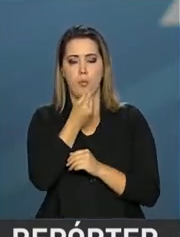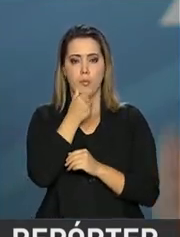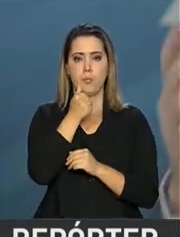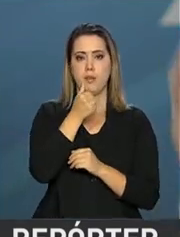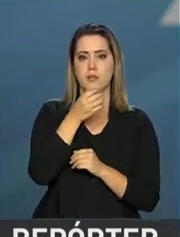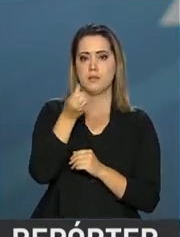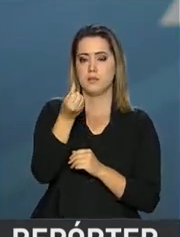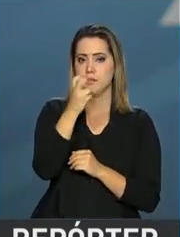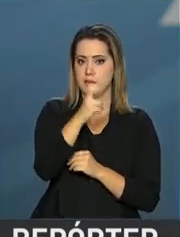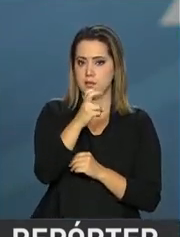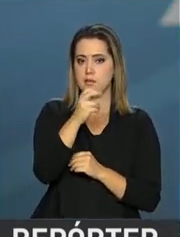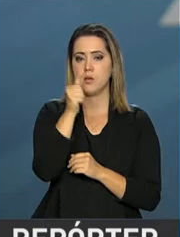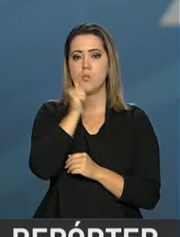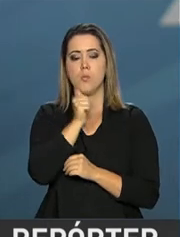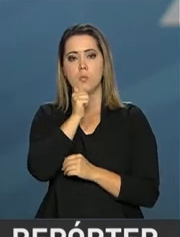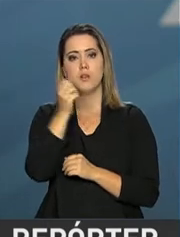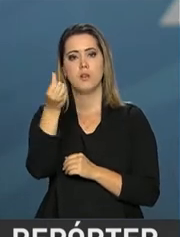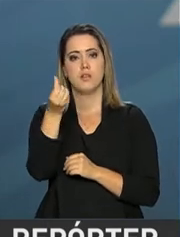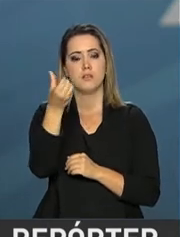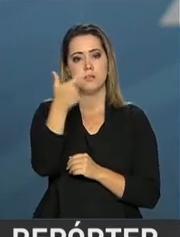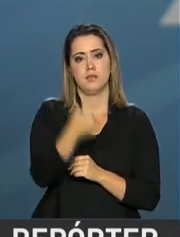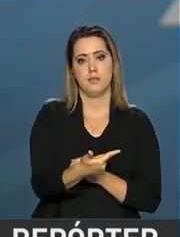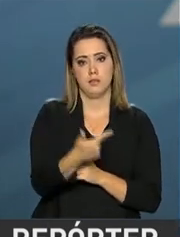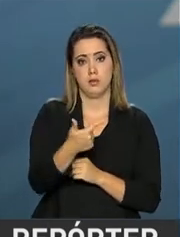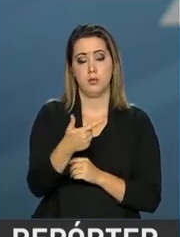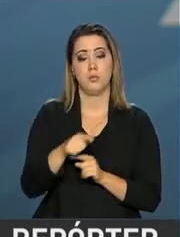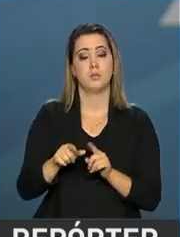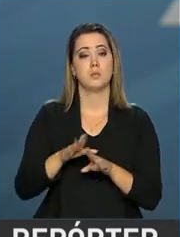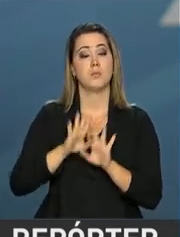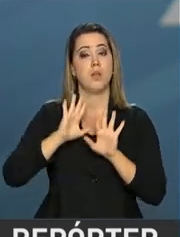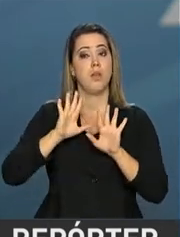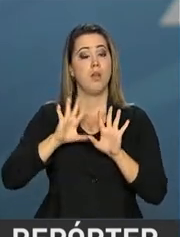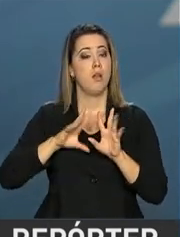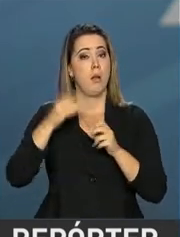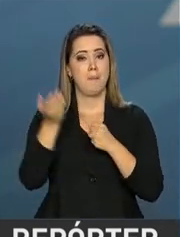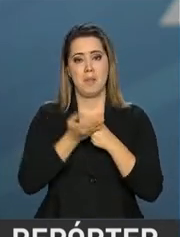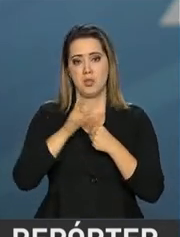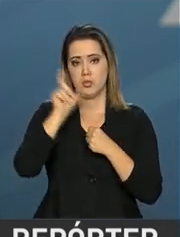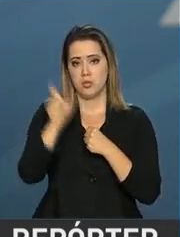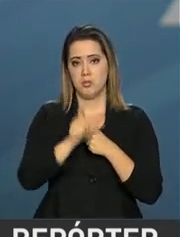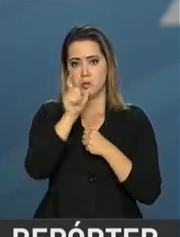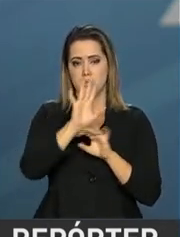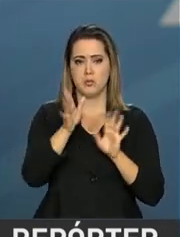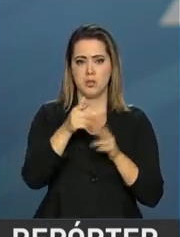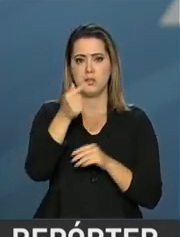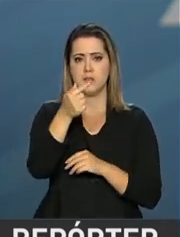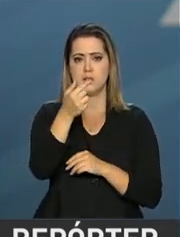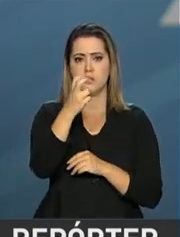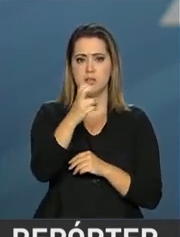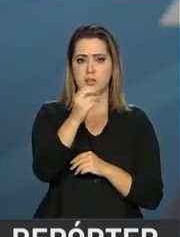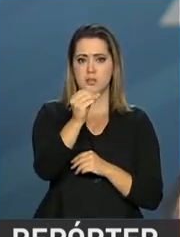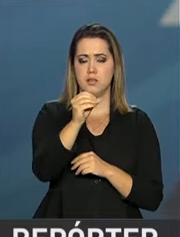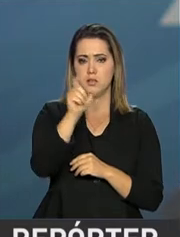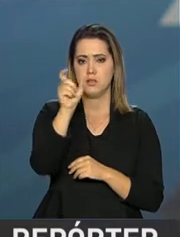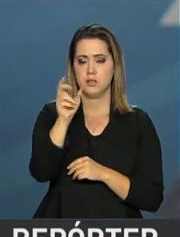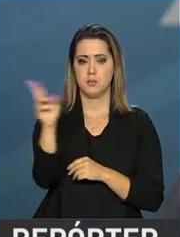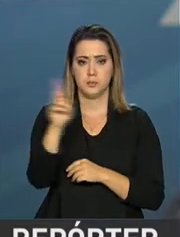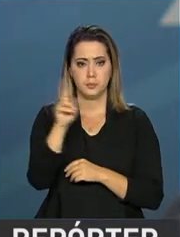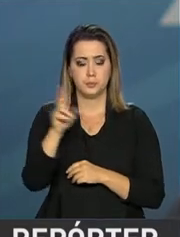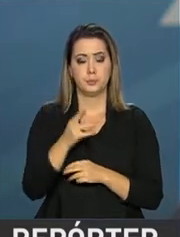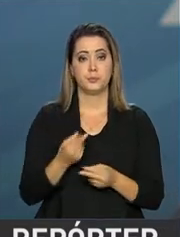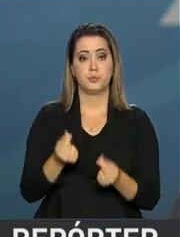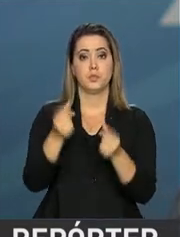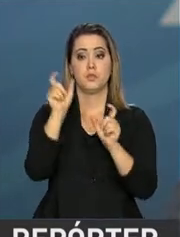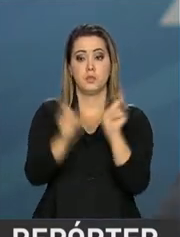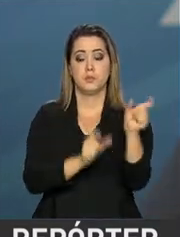a maioria dos cotistas têm um saldo de em torno de 750 reais ou seja são valores que vão